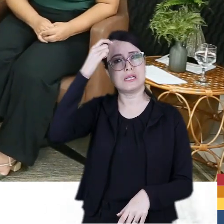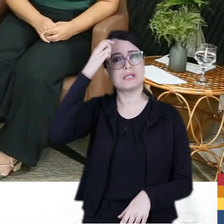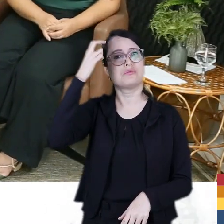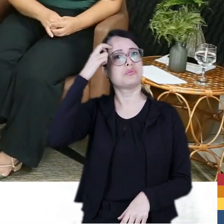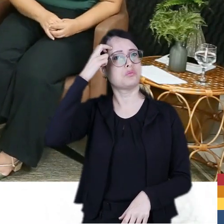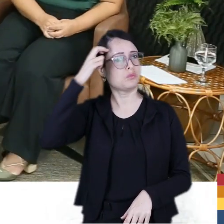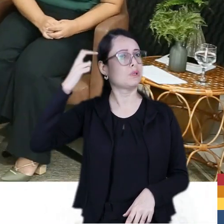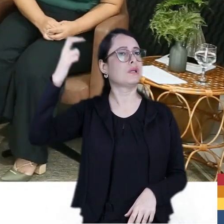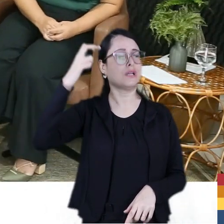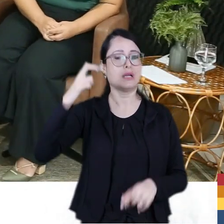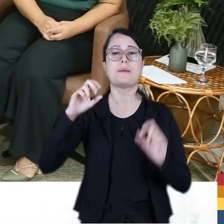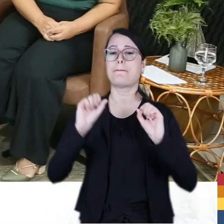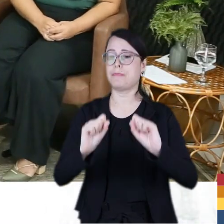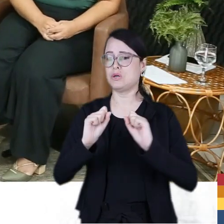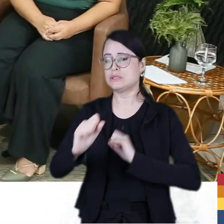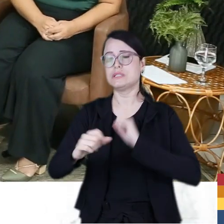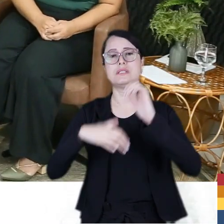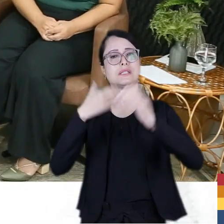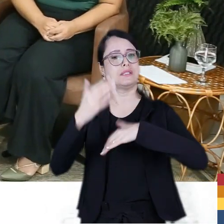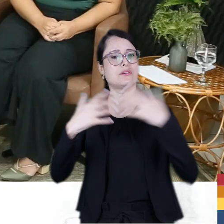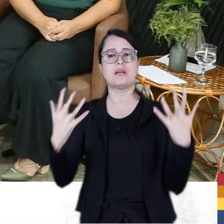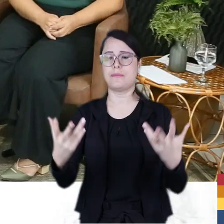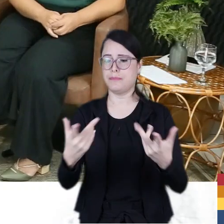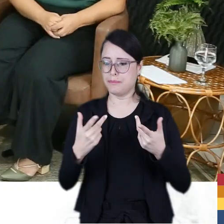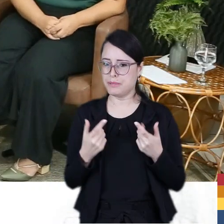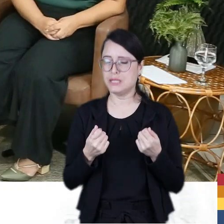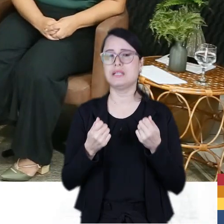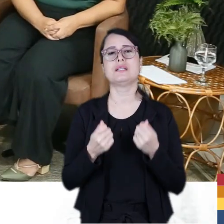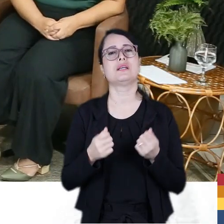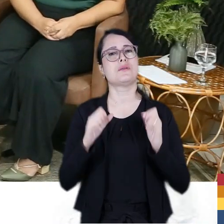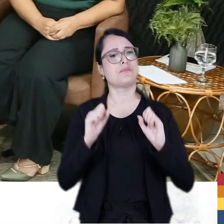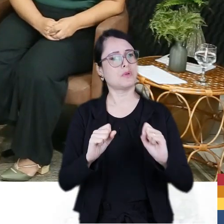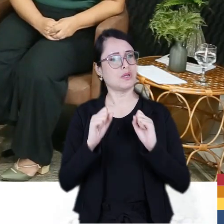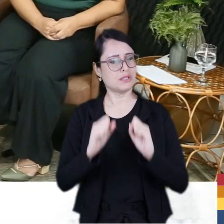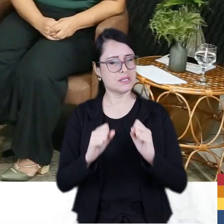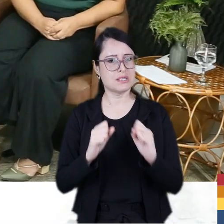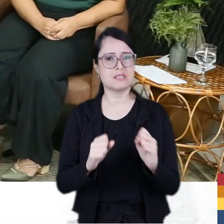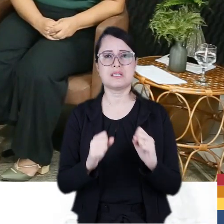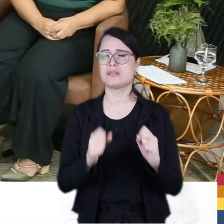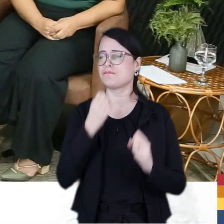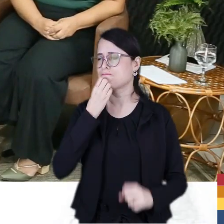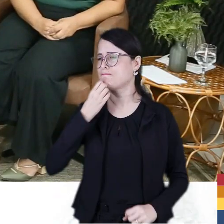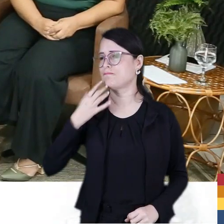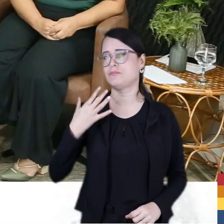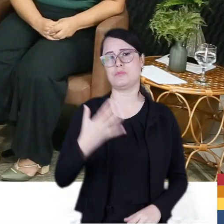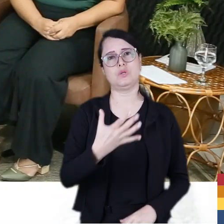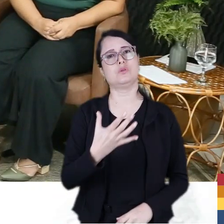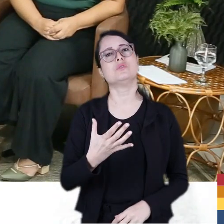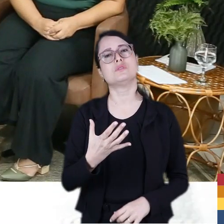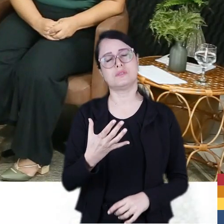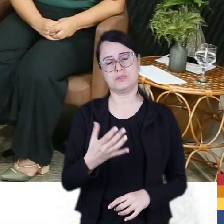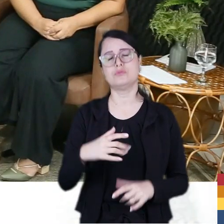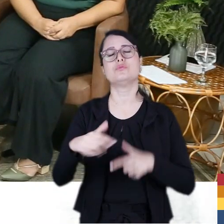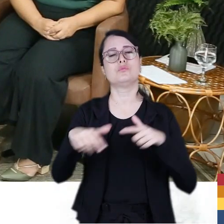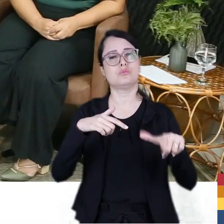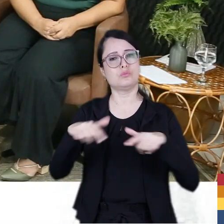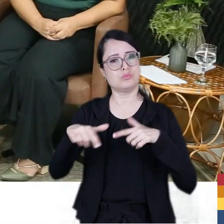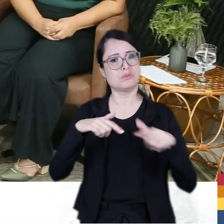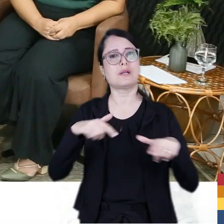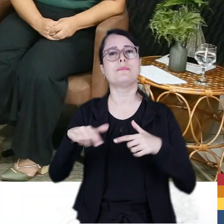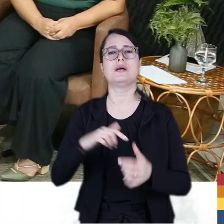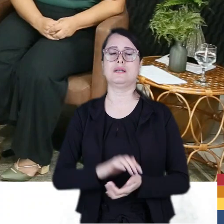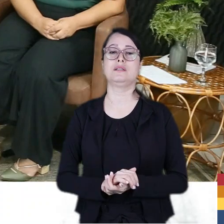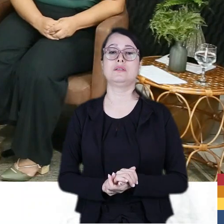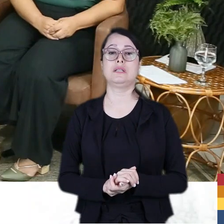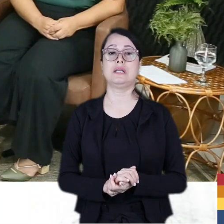fábrica nós queremos que ele desenvolva tanto a capacidade do trabalho manual mas também o trabalho intelectual e também que